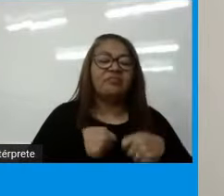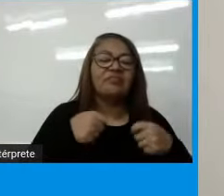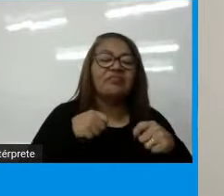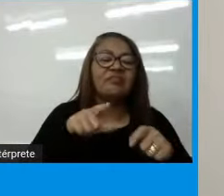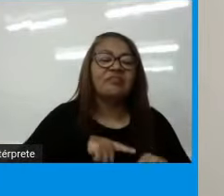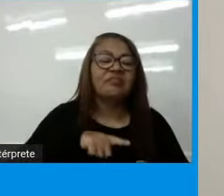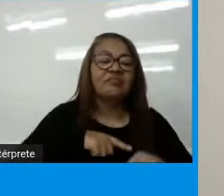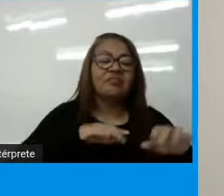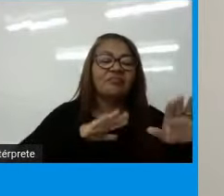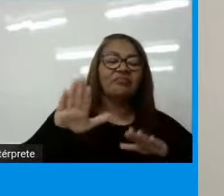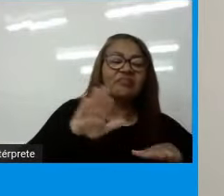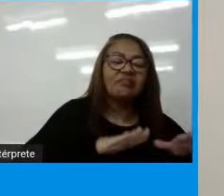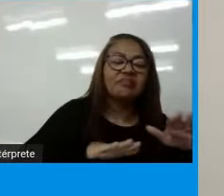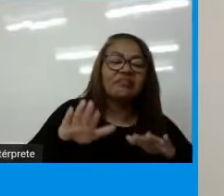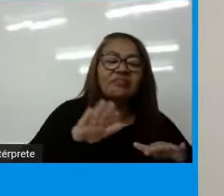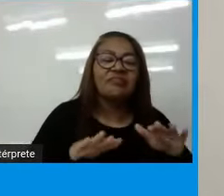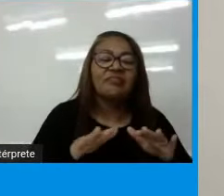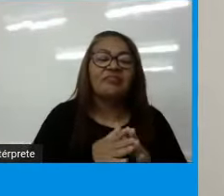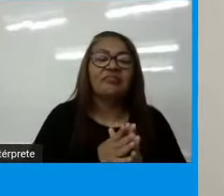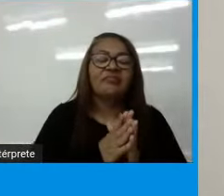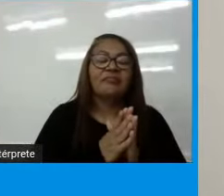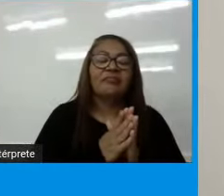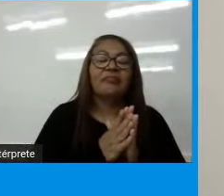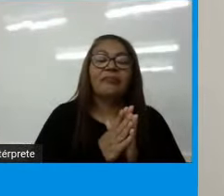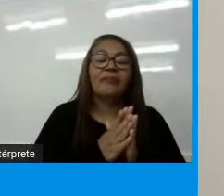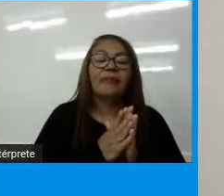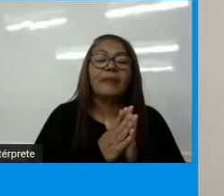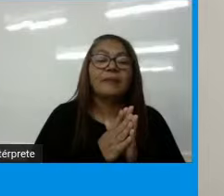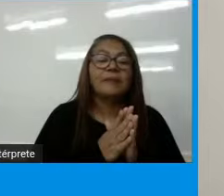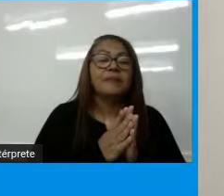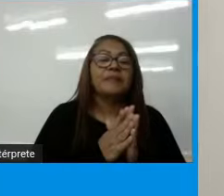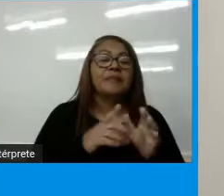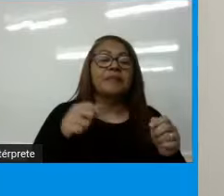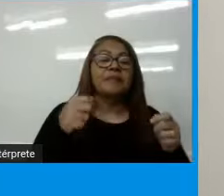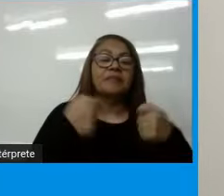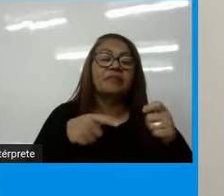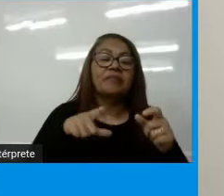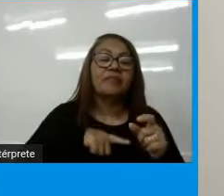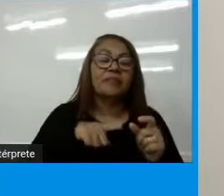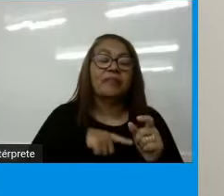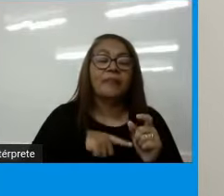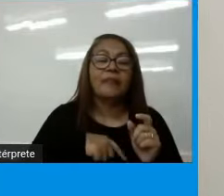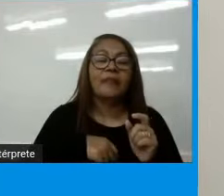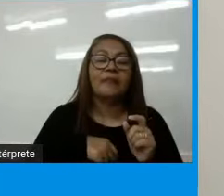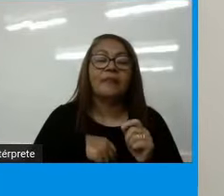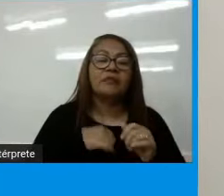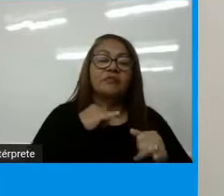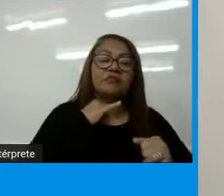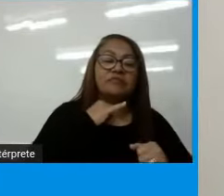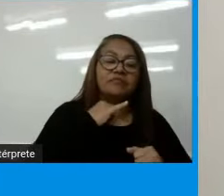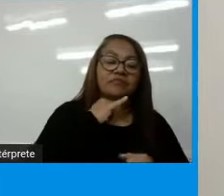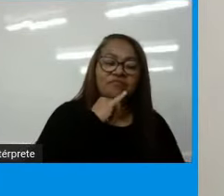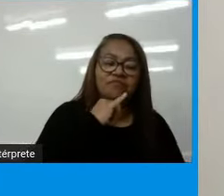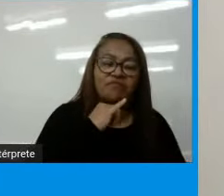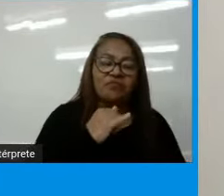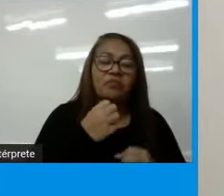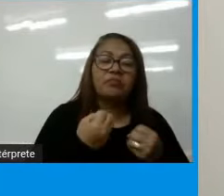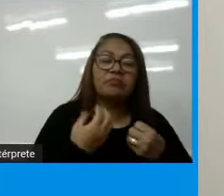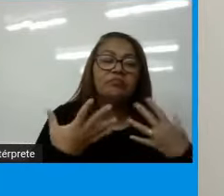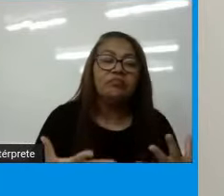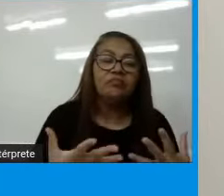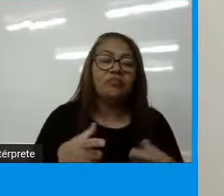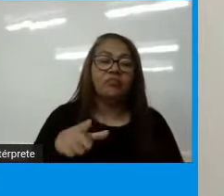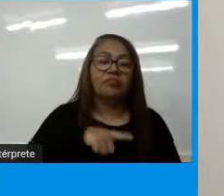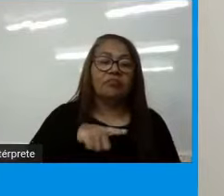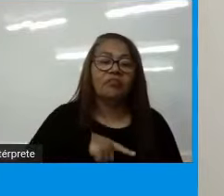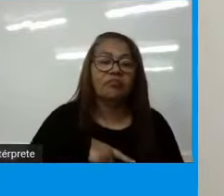sem muita informação, para que isso não desvie a atenção do seu aluno. Um ponto muito importante da sua gravação é o áudio. Eu recomendo que,